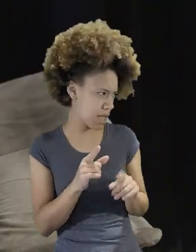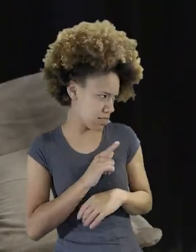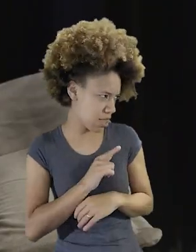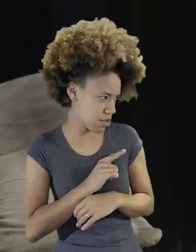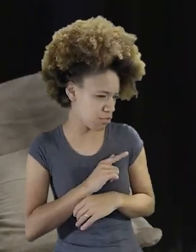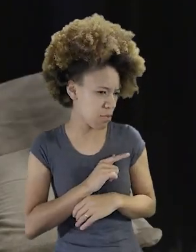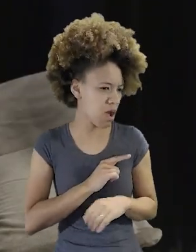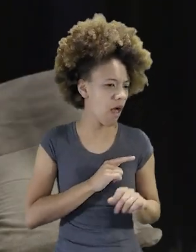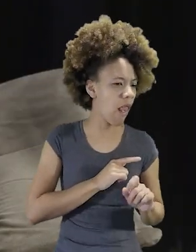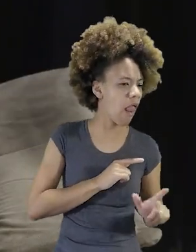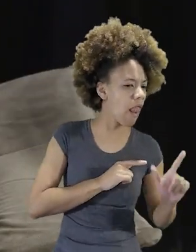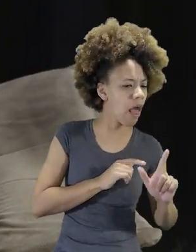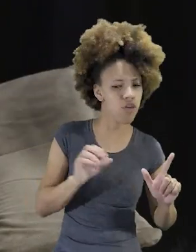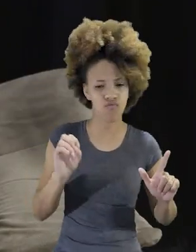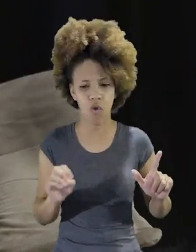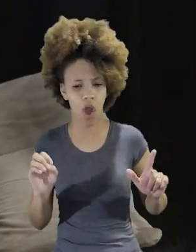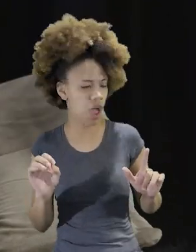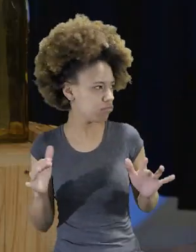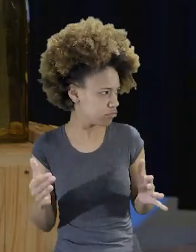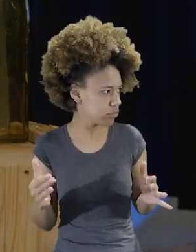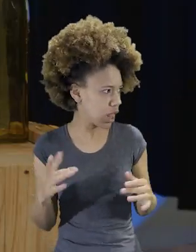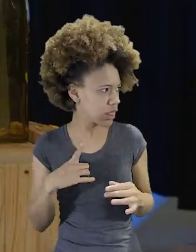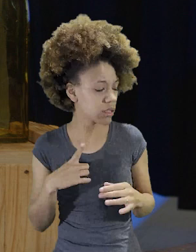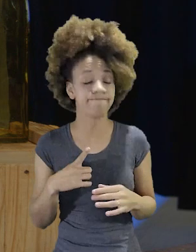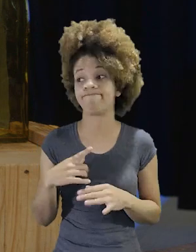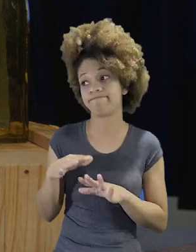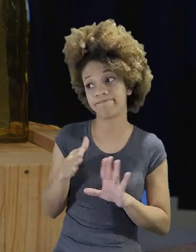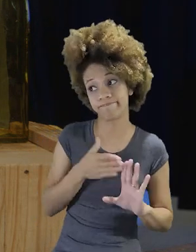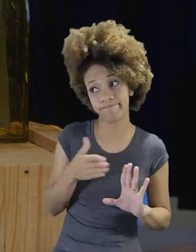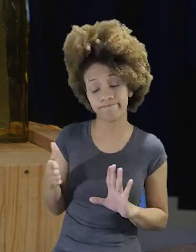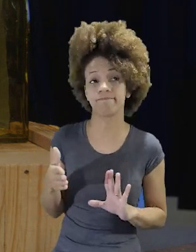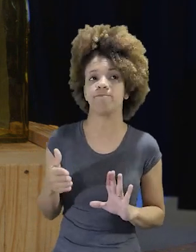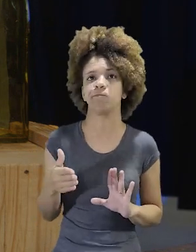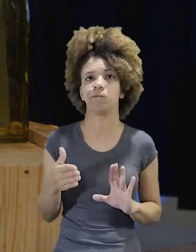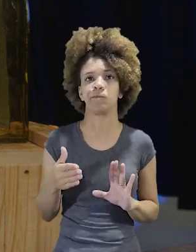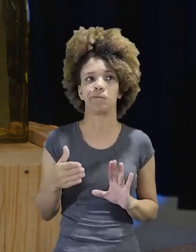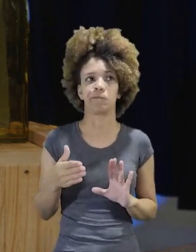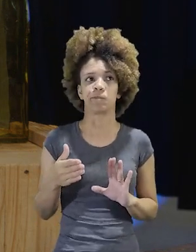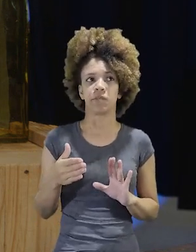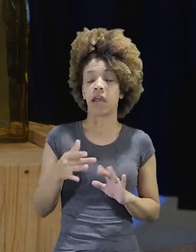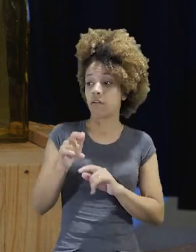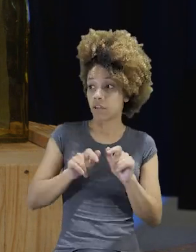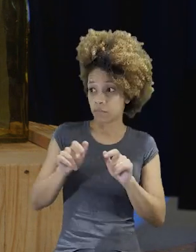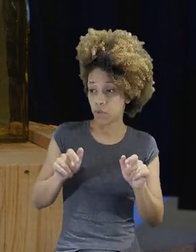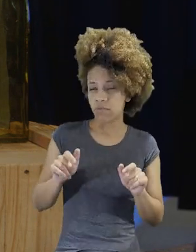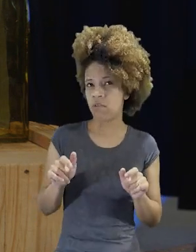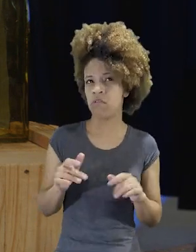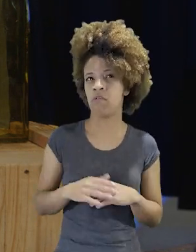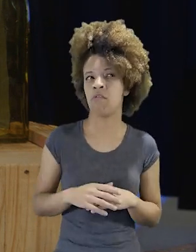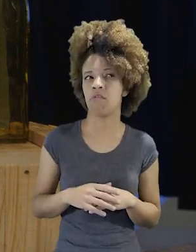resposta mas tem até hoje isso assim costa oeste Costa Leste cara esse Foi um momento que que que